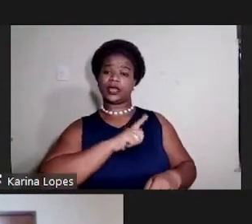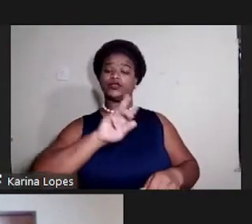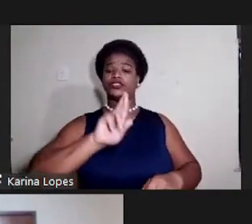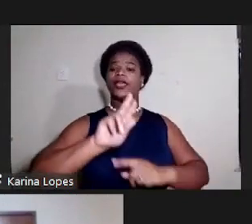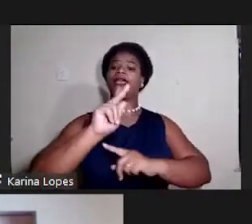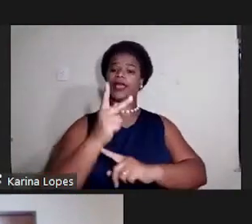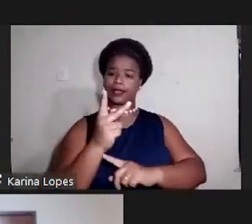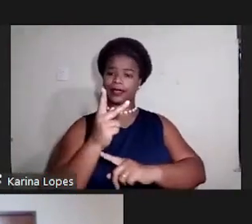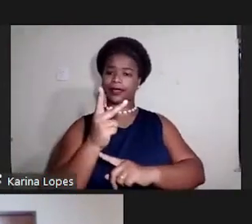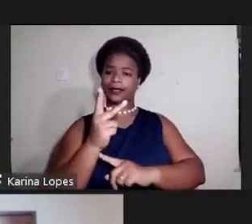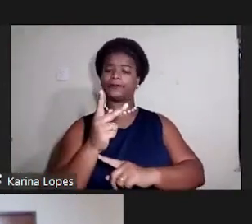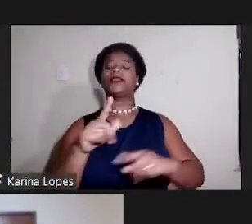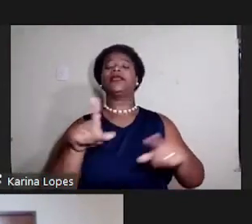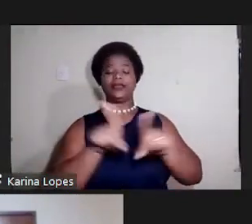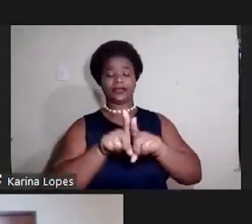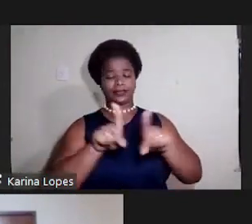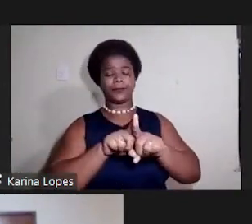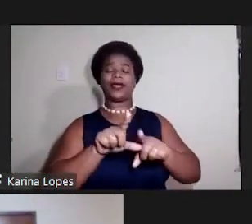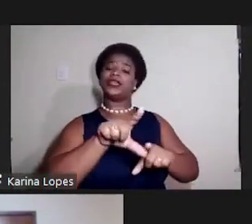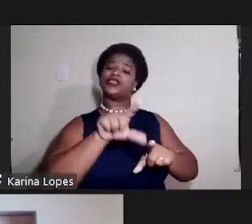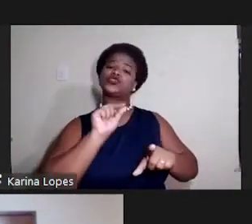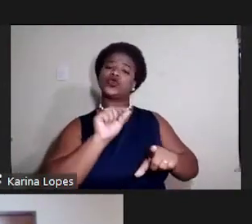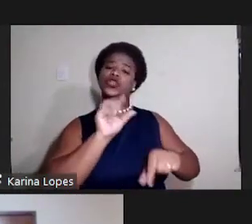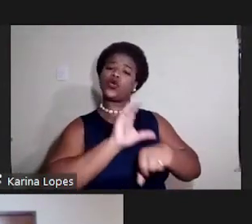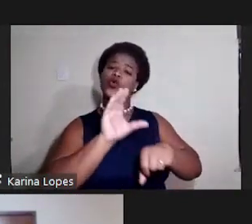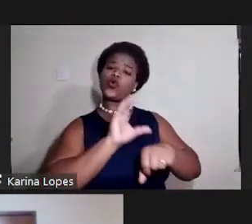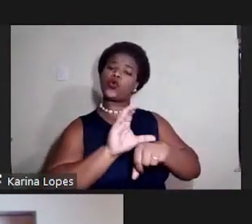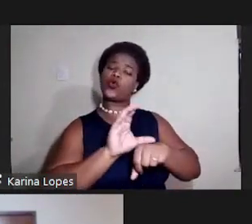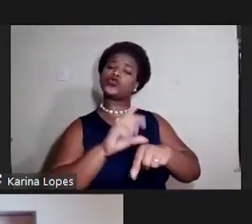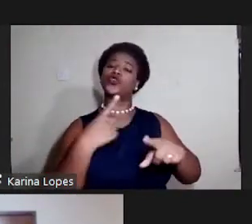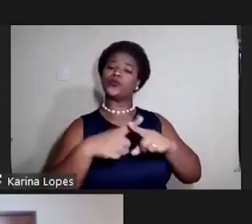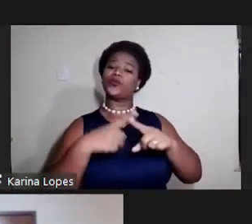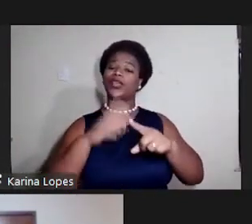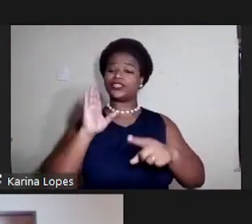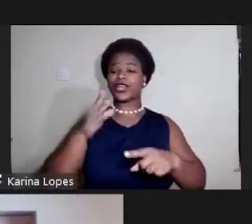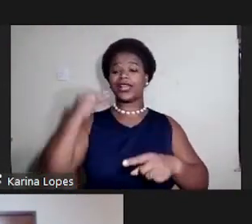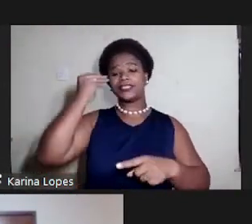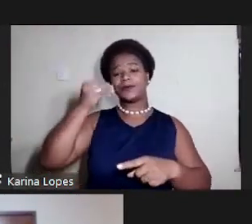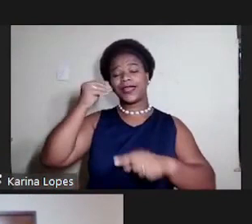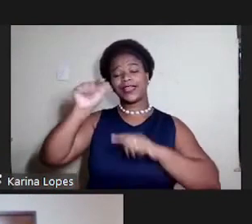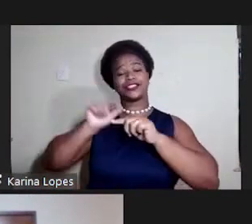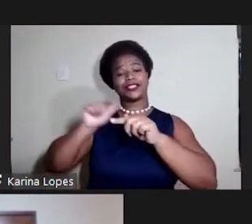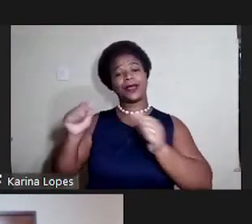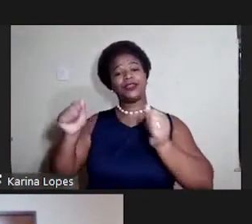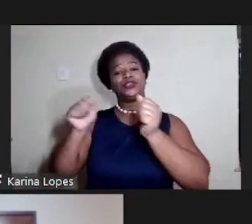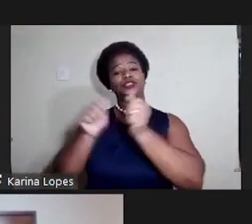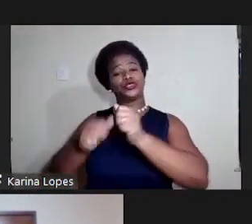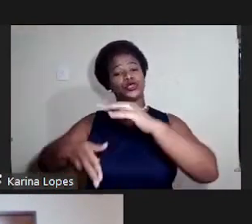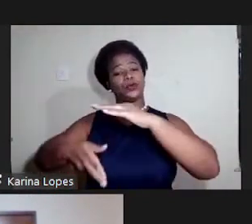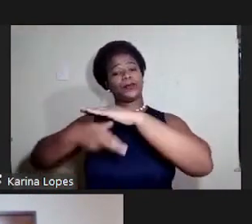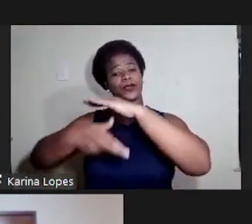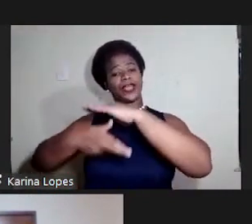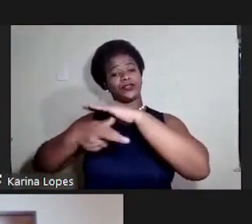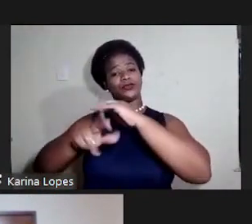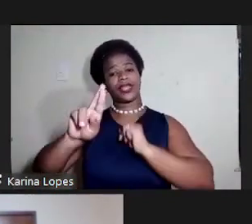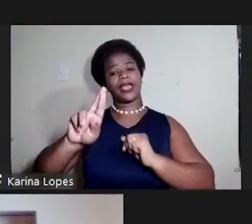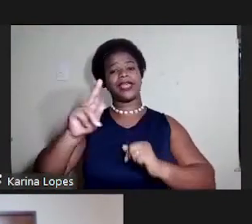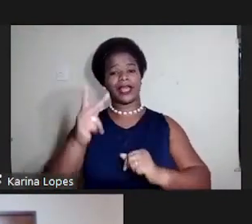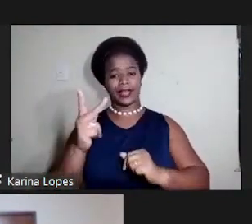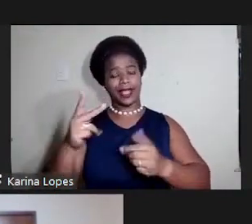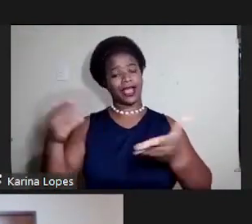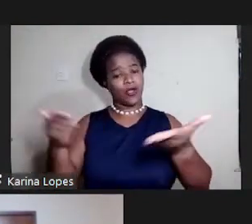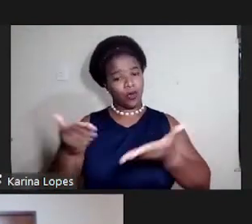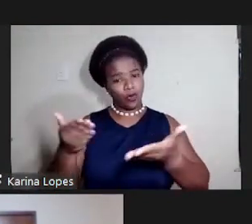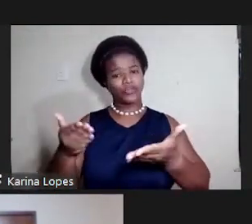e a escolha pelo curso está relacionada à experiência de trabalho junto à Pró-Reitoria de Recursos Humanos, atualmente Pró-Reitoria de Gestão de